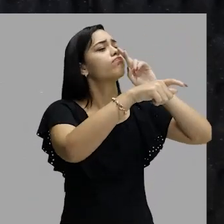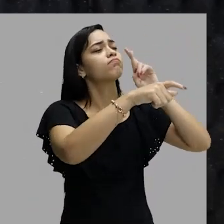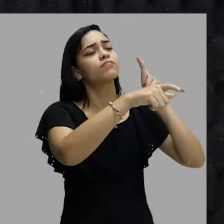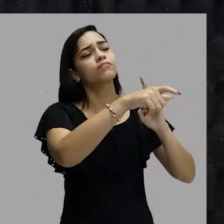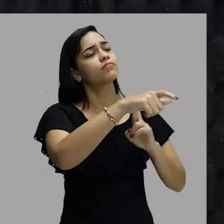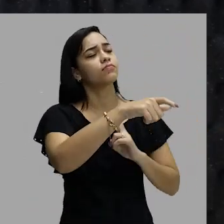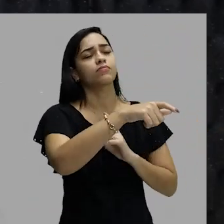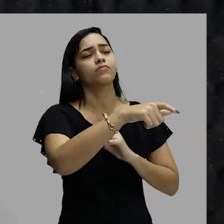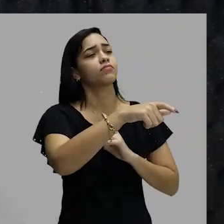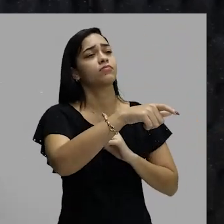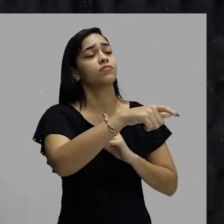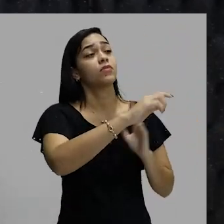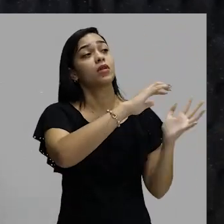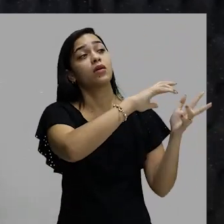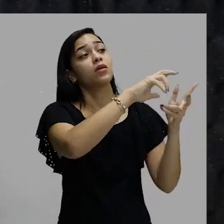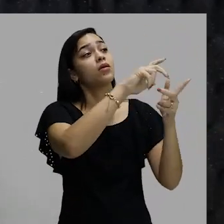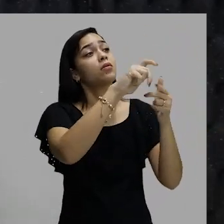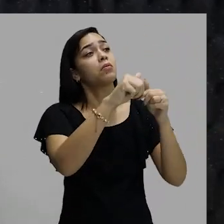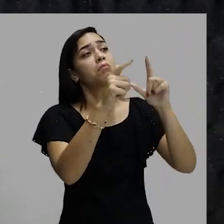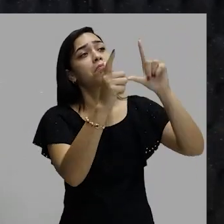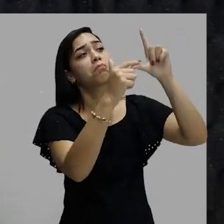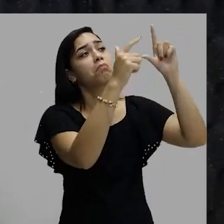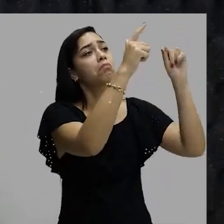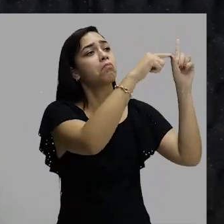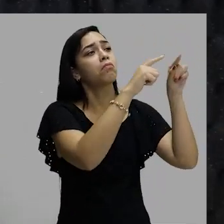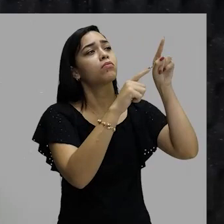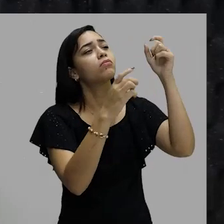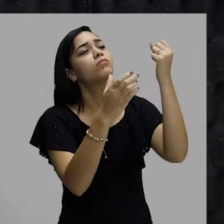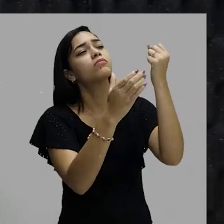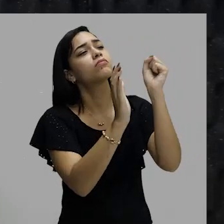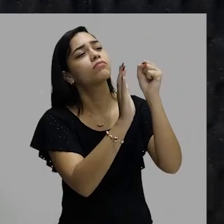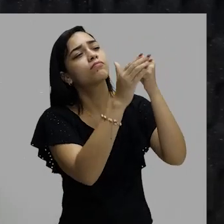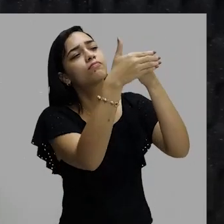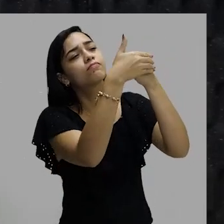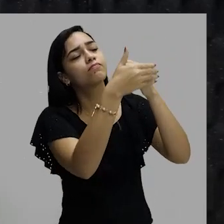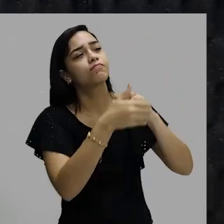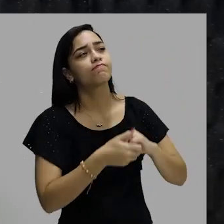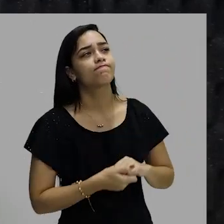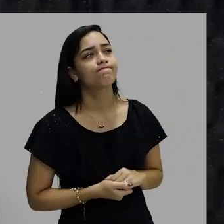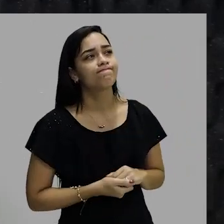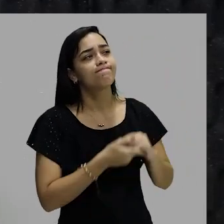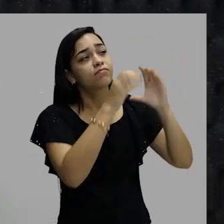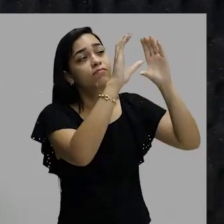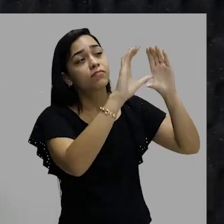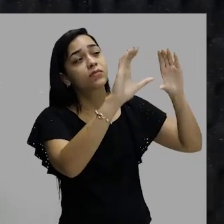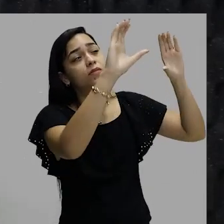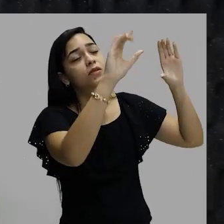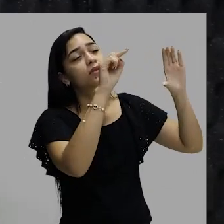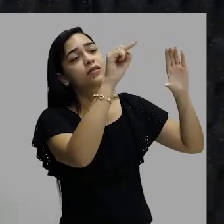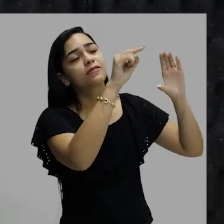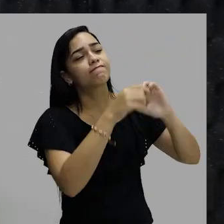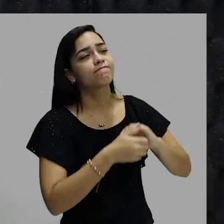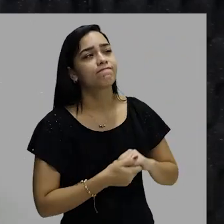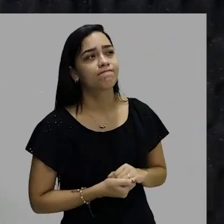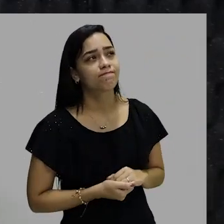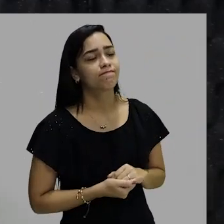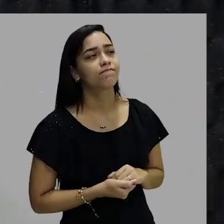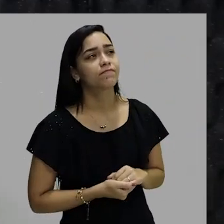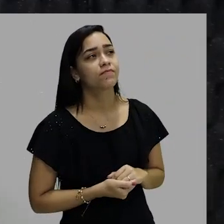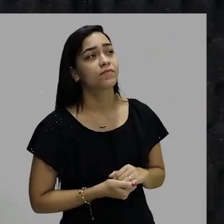não respondes? Em que mundo, em que estrelas tu te escondes? Embuçado nos céus?